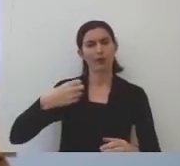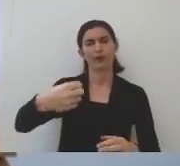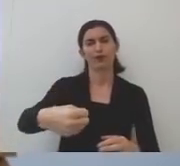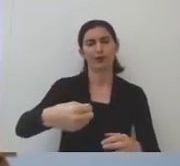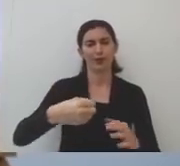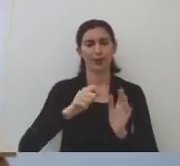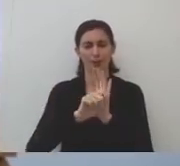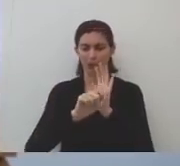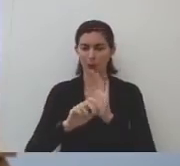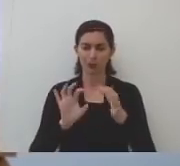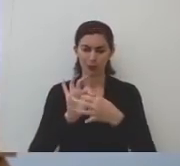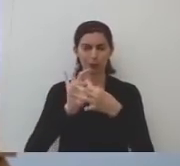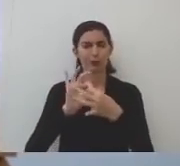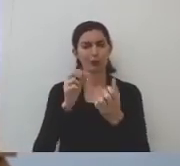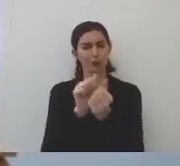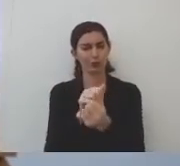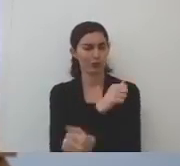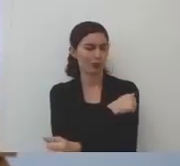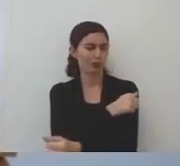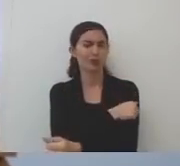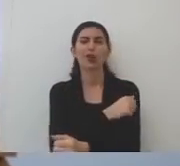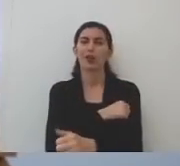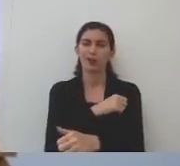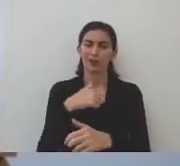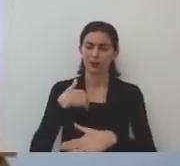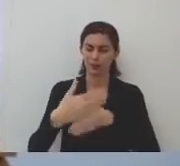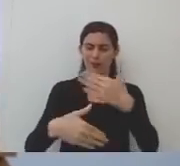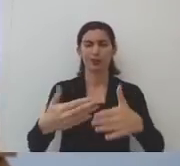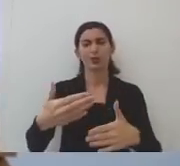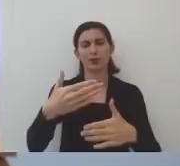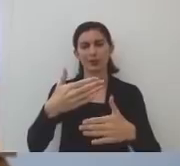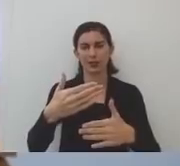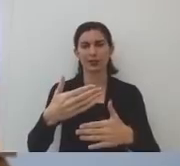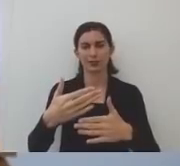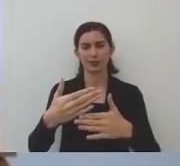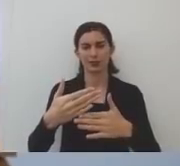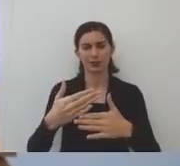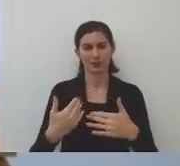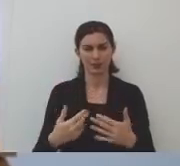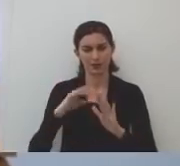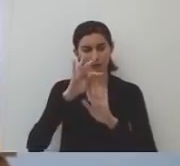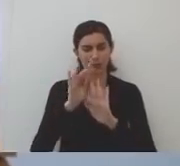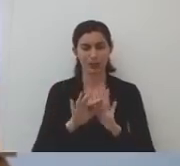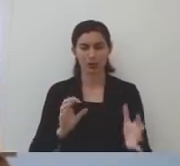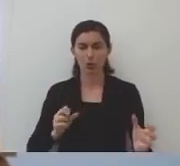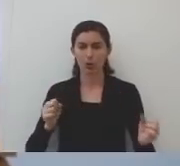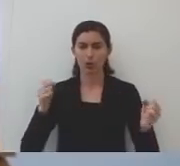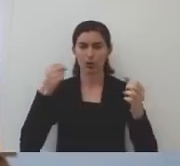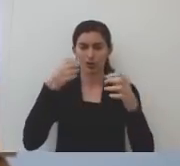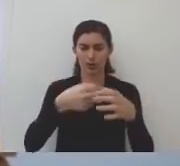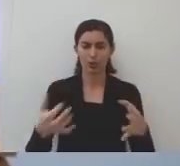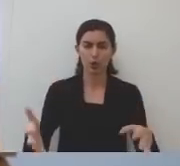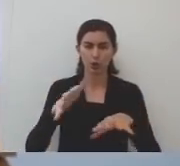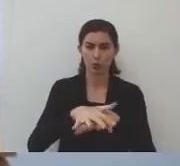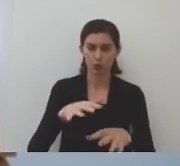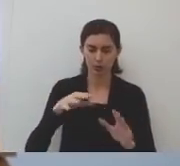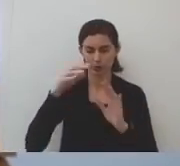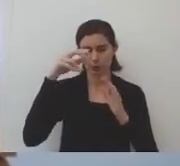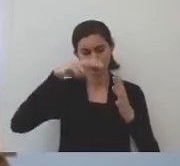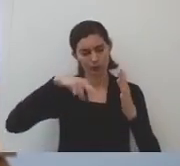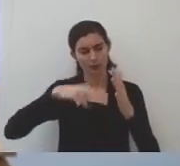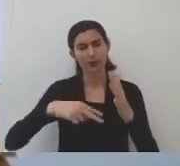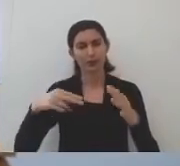se unindo, né, ao estudante e trabalhando esse processo de personalização, né, de inclusão do leitor no